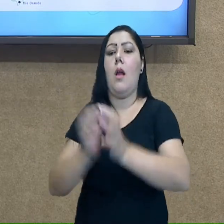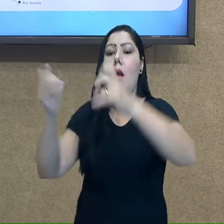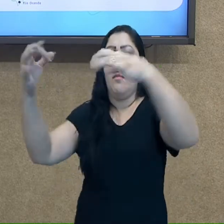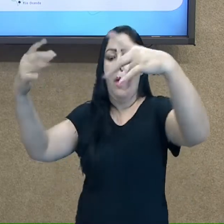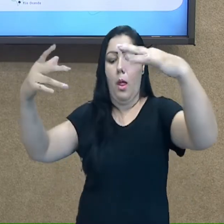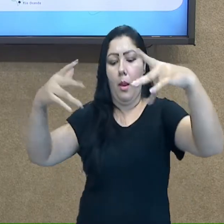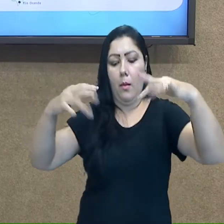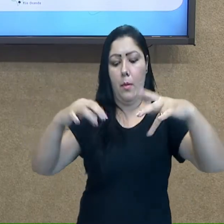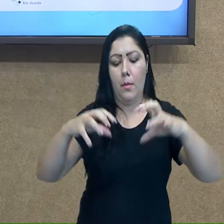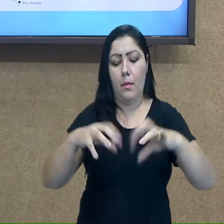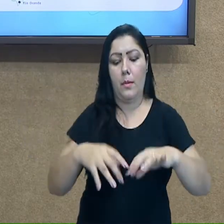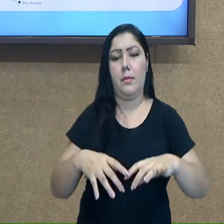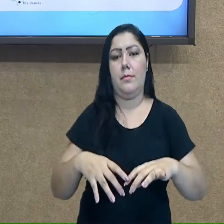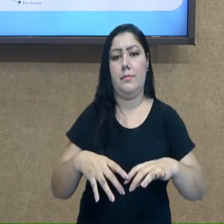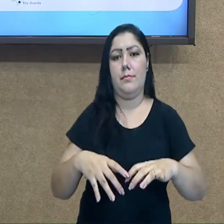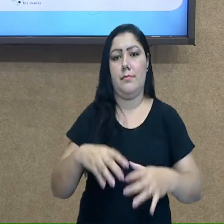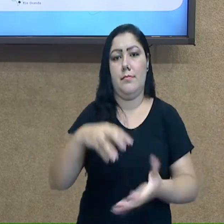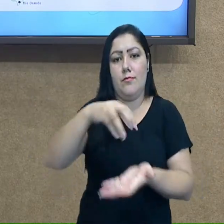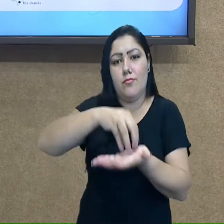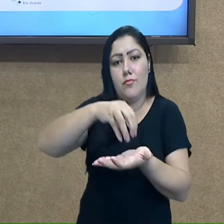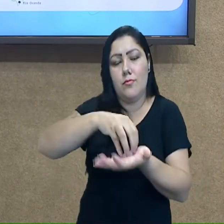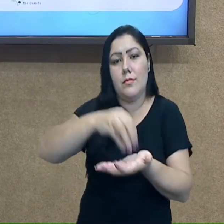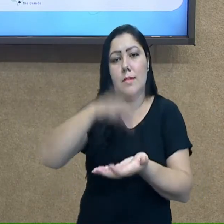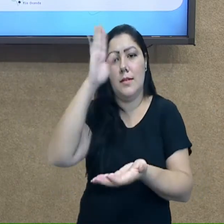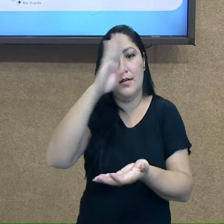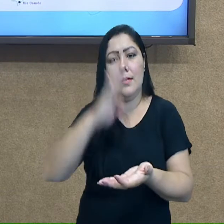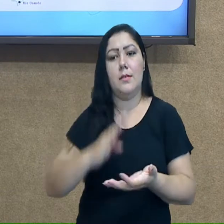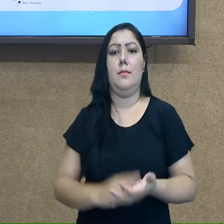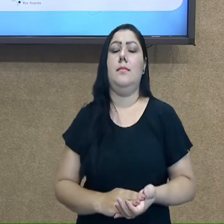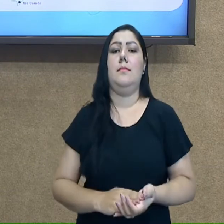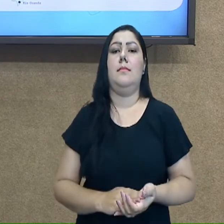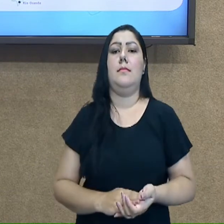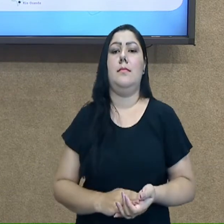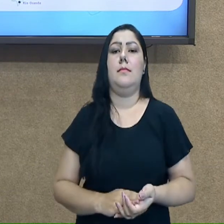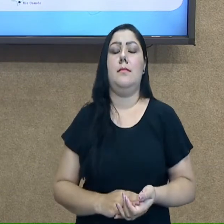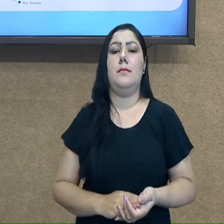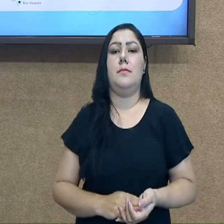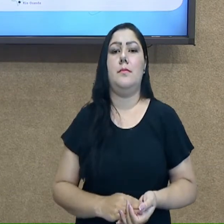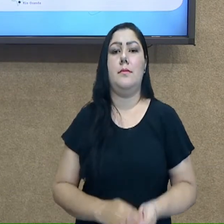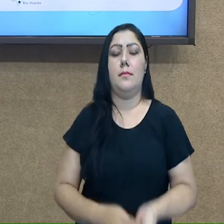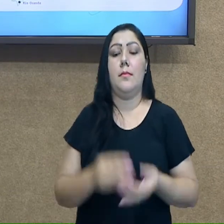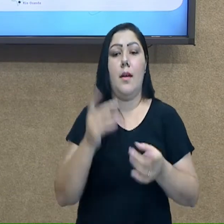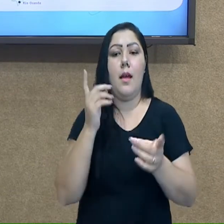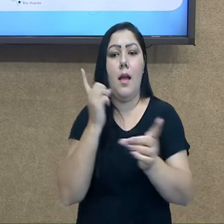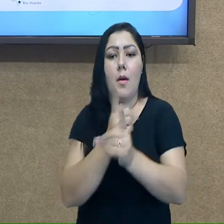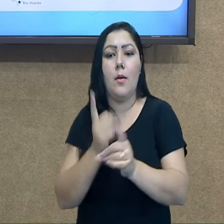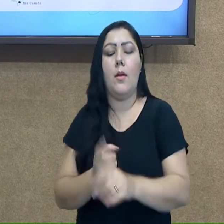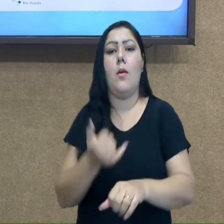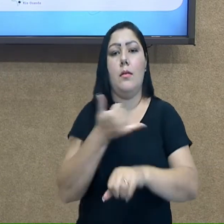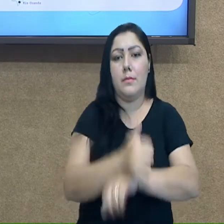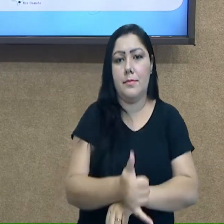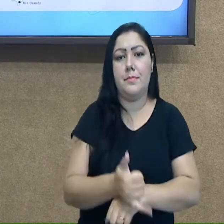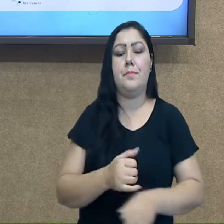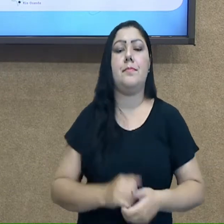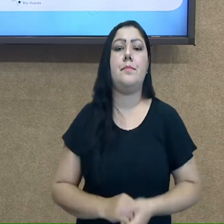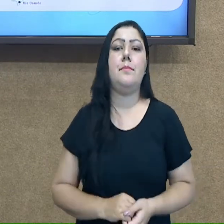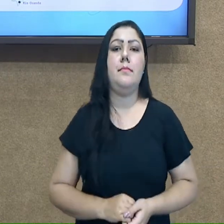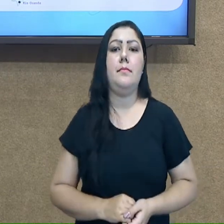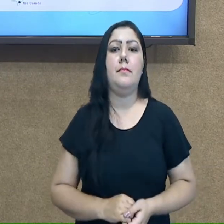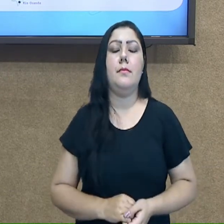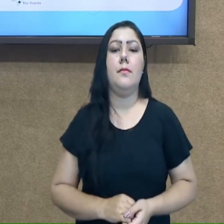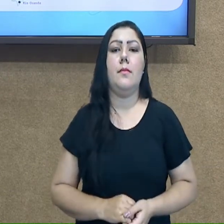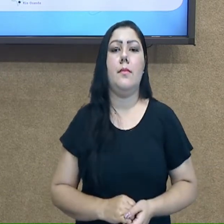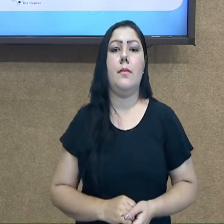objetivo de encontrar metais, tendo como principal característica das bandeiras, a